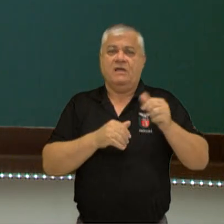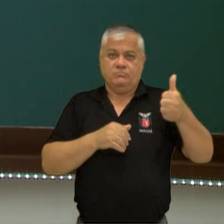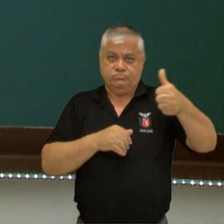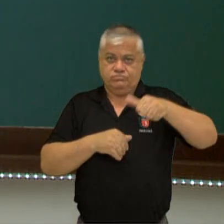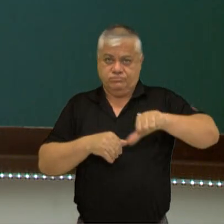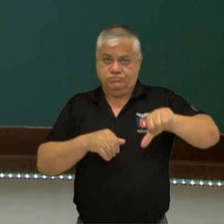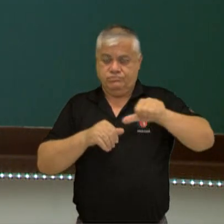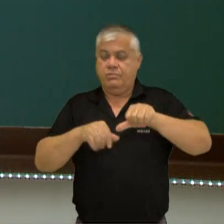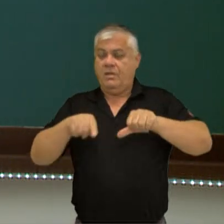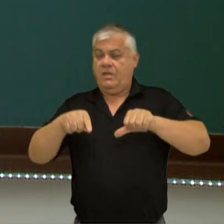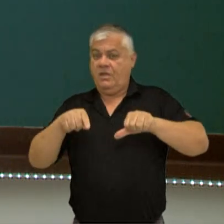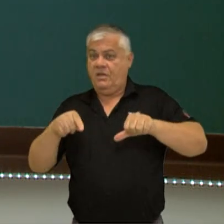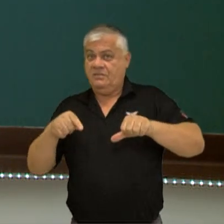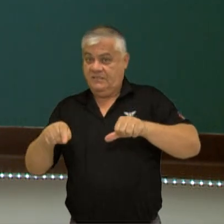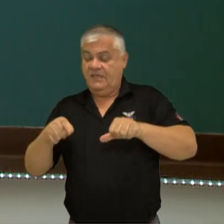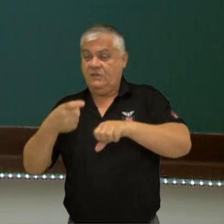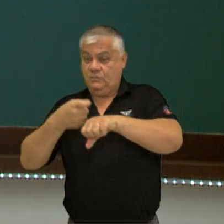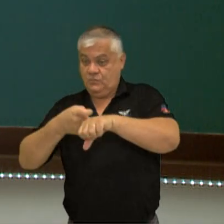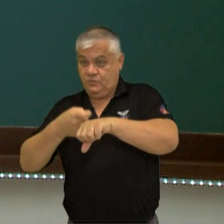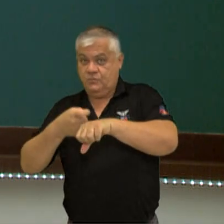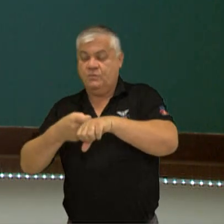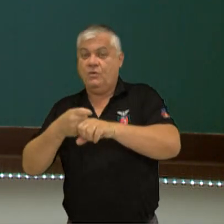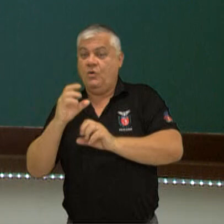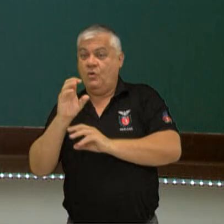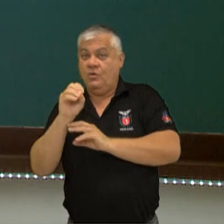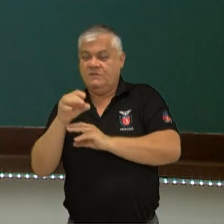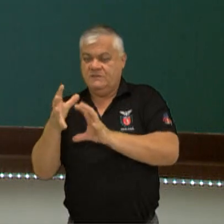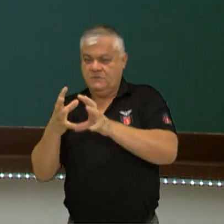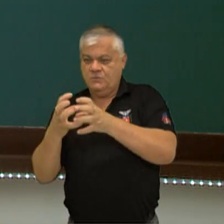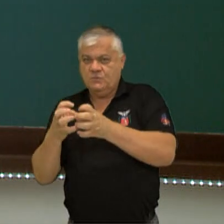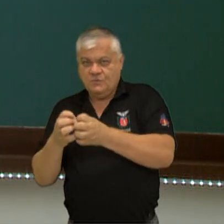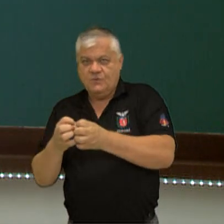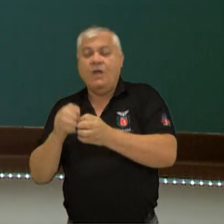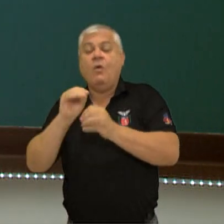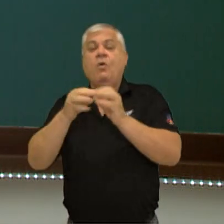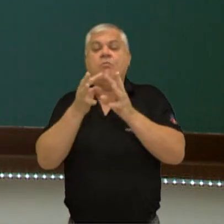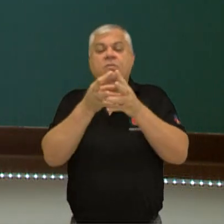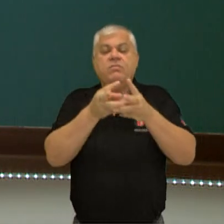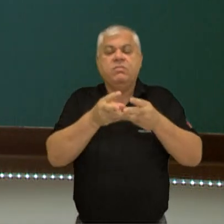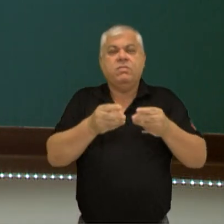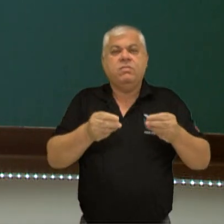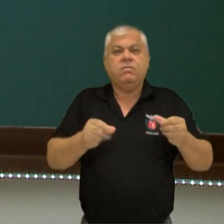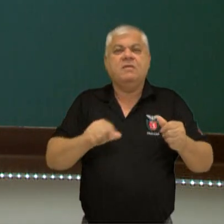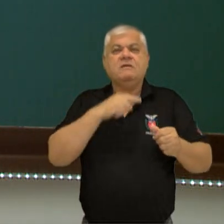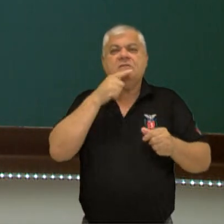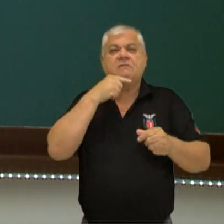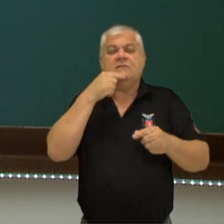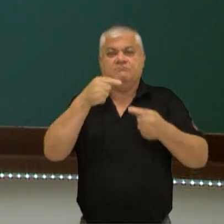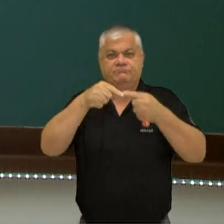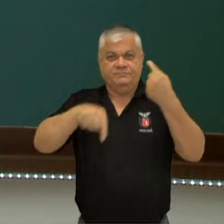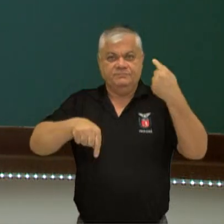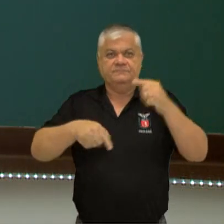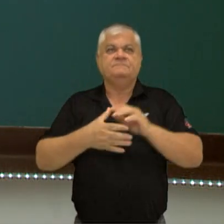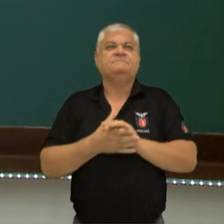Aí eu tenho concentrada quando eu atinjo a quantidade e diluída quando eu não alcancei essa quantidade